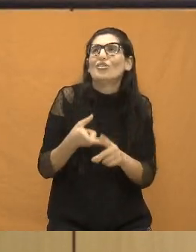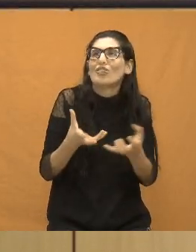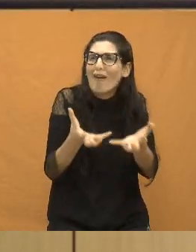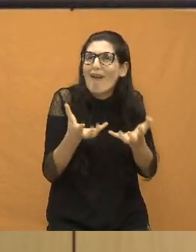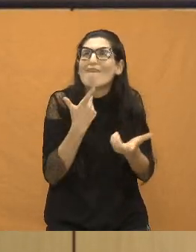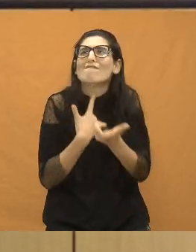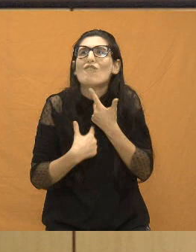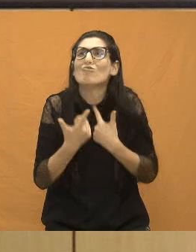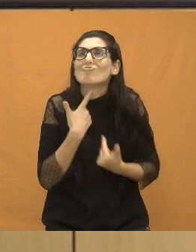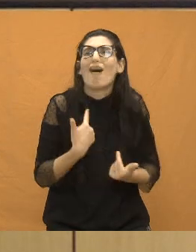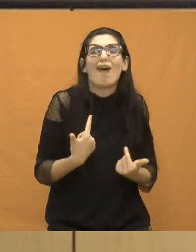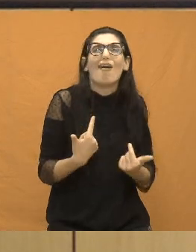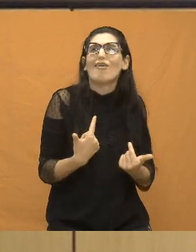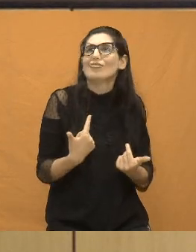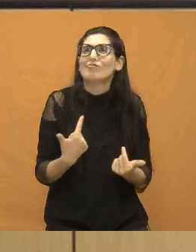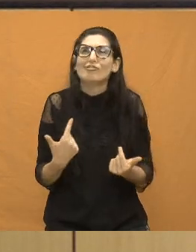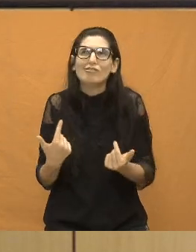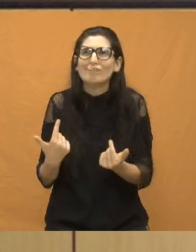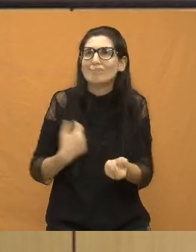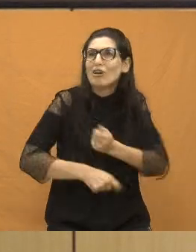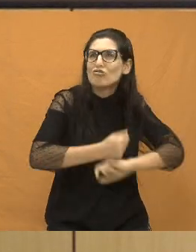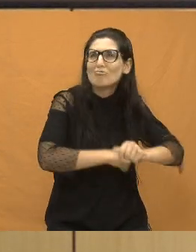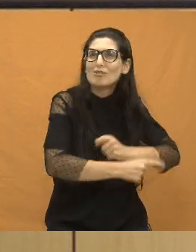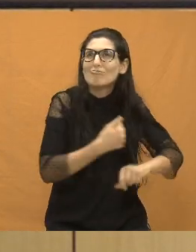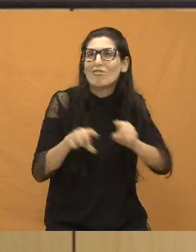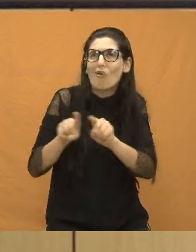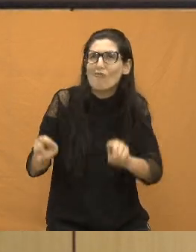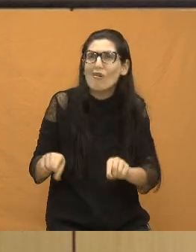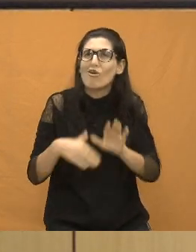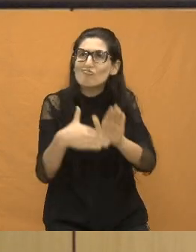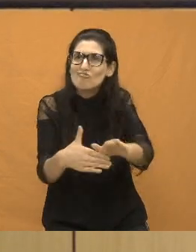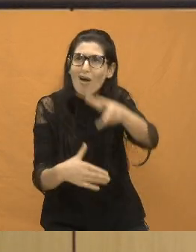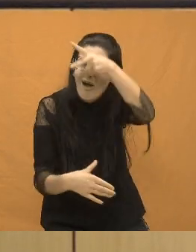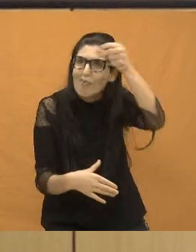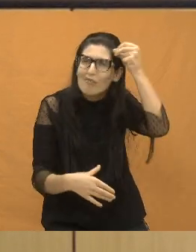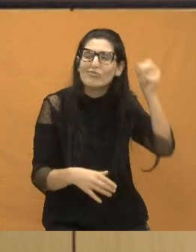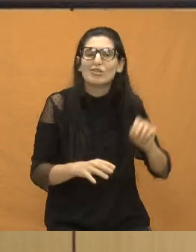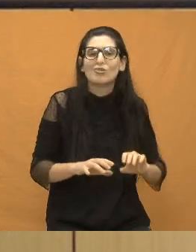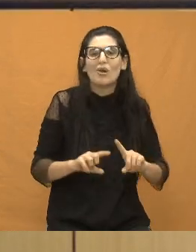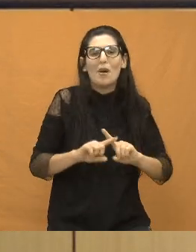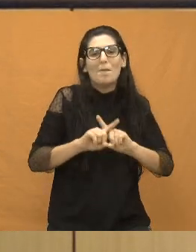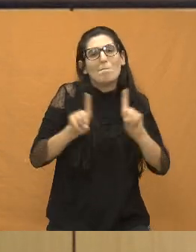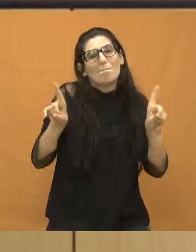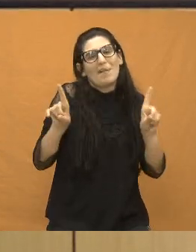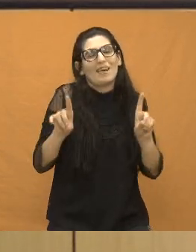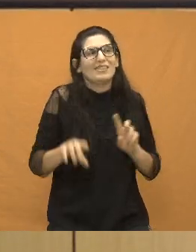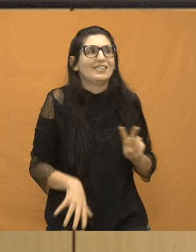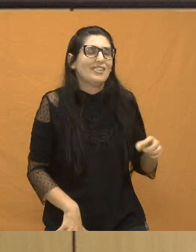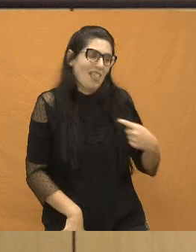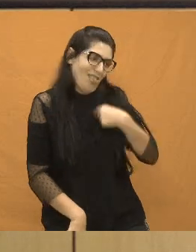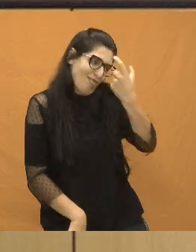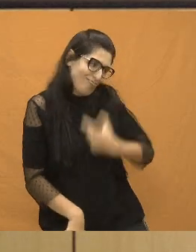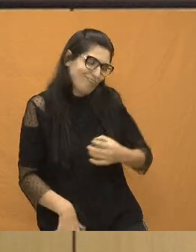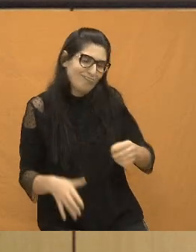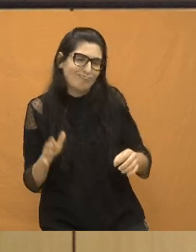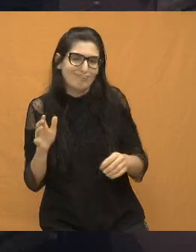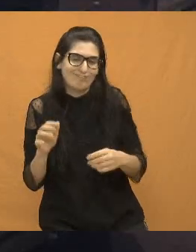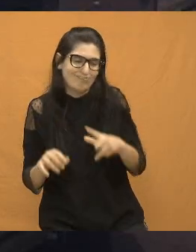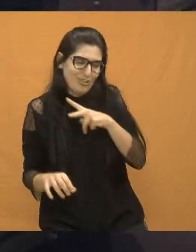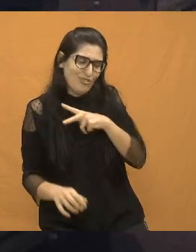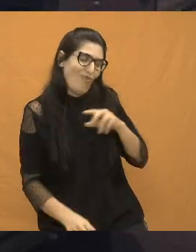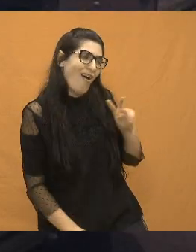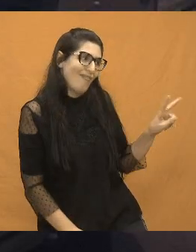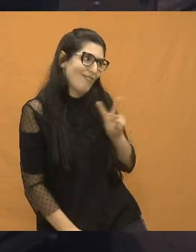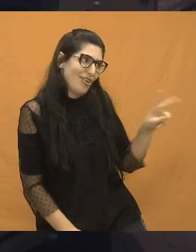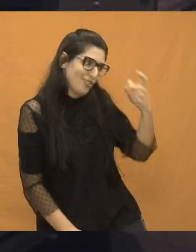da administração pública, mas, assim, enquanto vereador, eu tenho muita esperança que vai acontecer sim. Ô, Lucimar, será que é